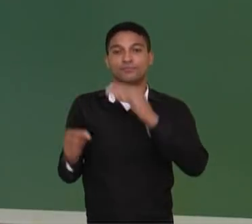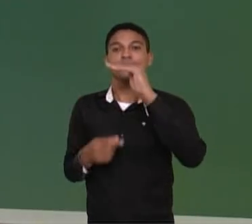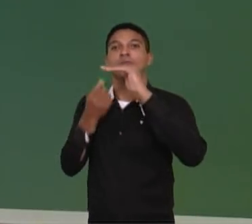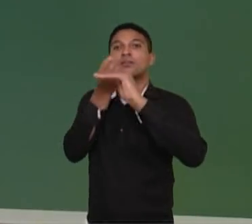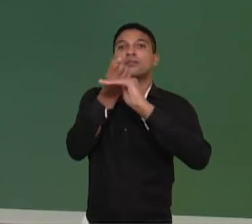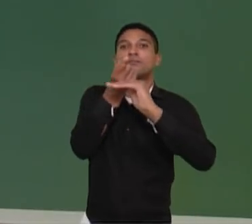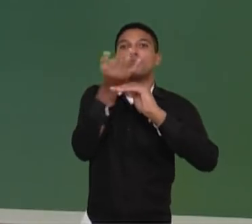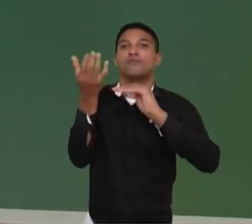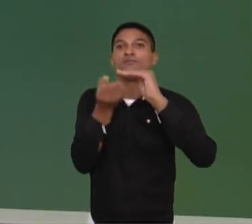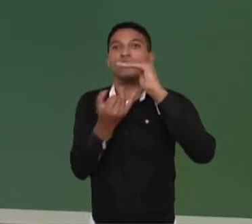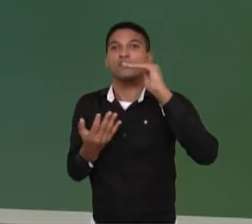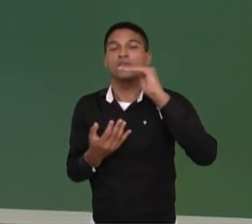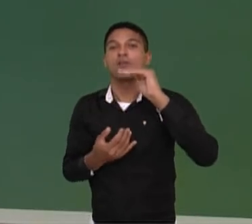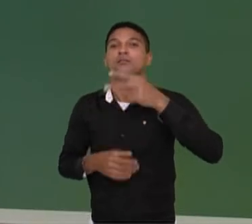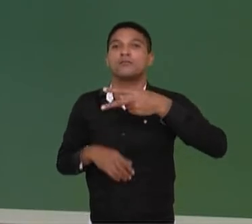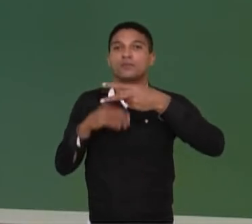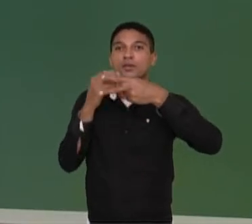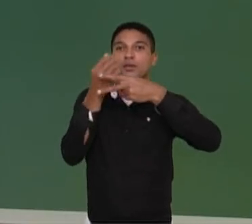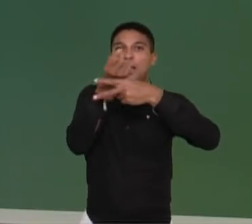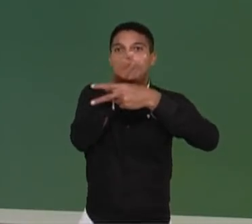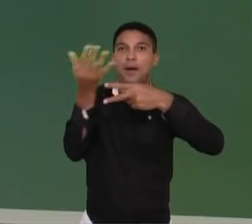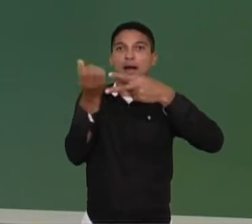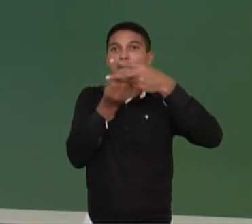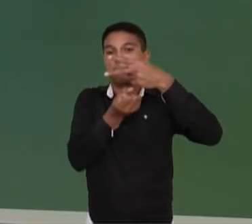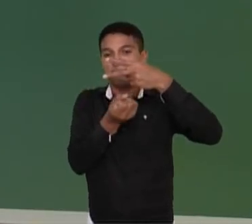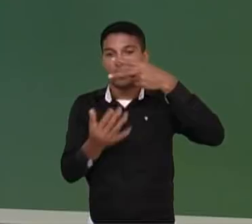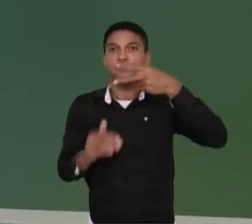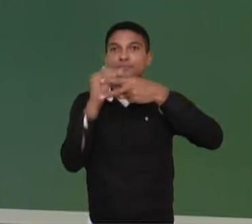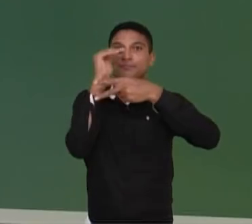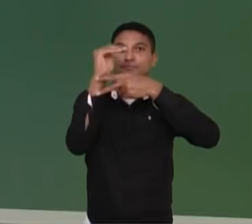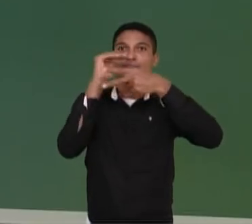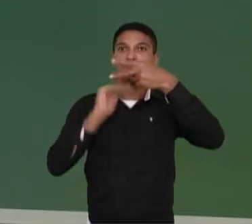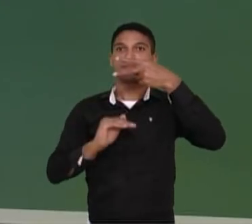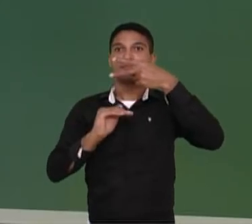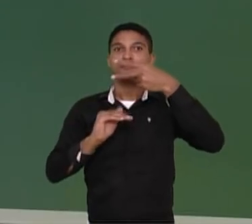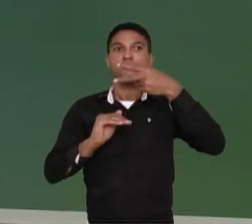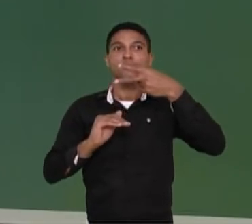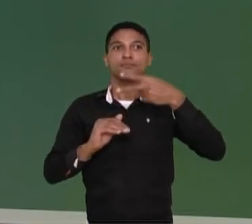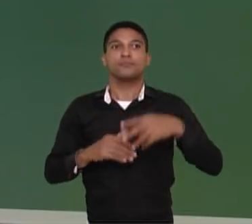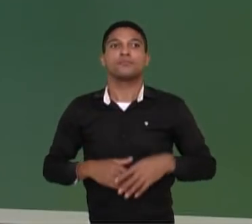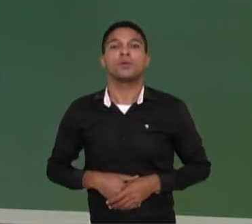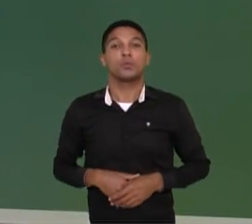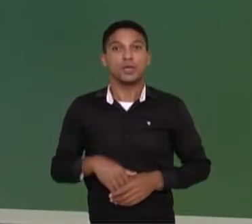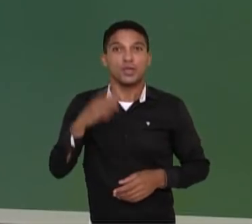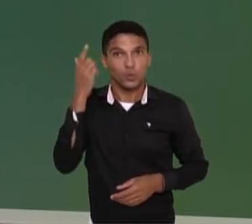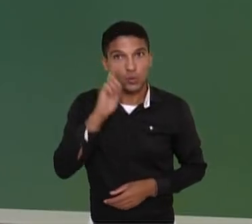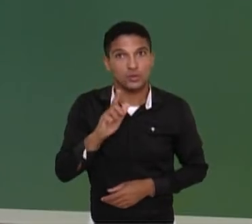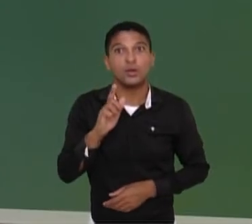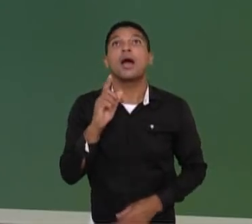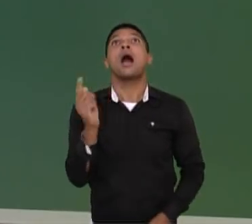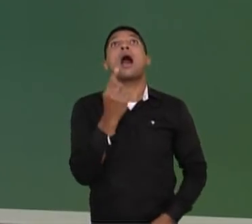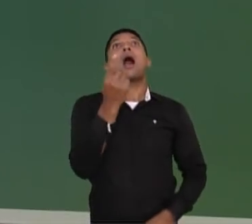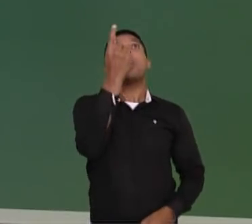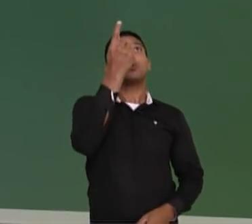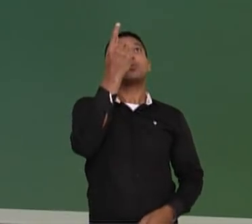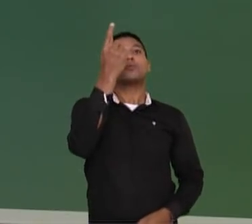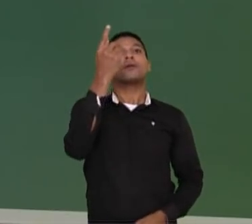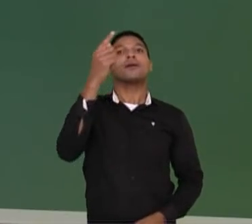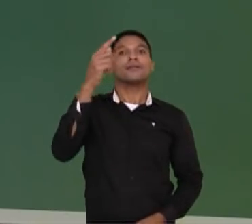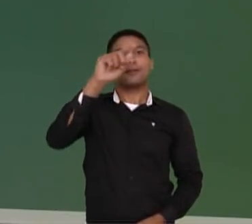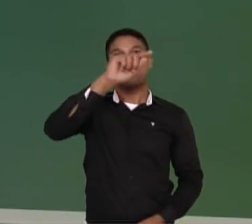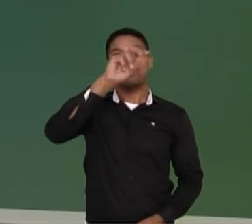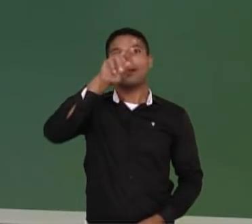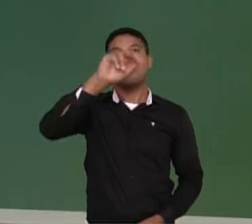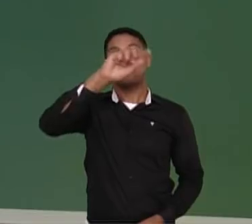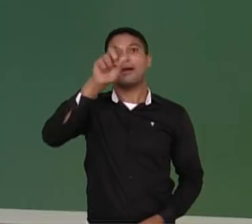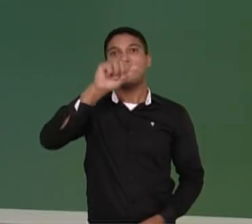vou conseguir o quê? A altura e a sombra. Eu consigo uma razão. Aí